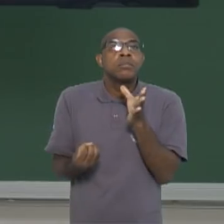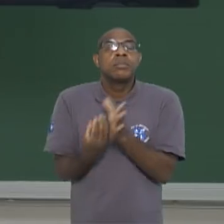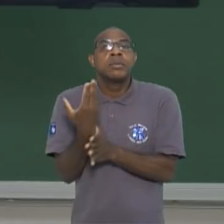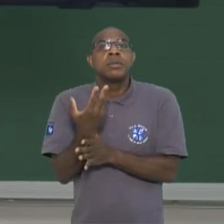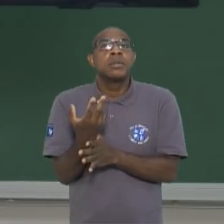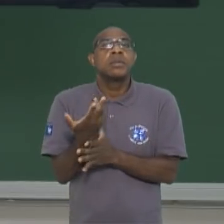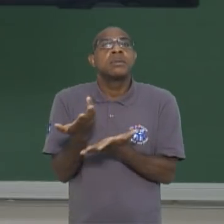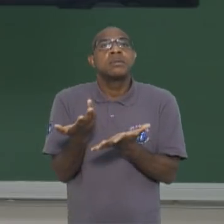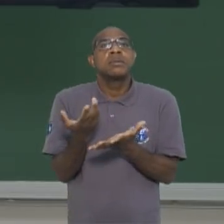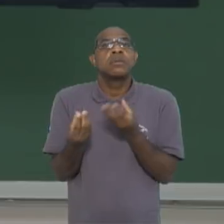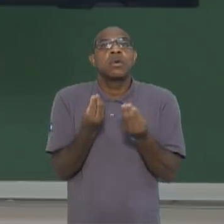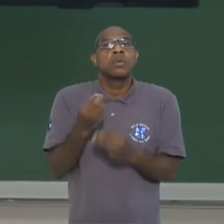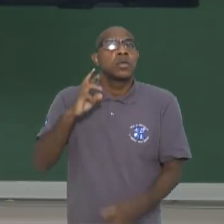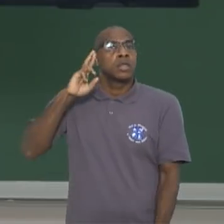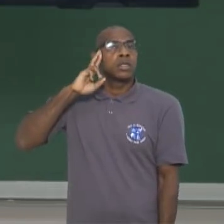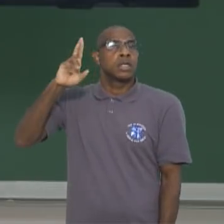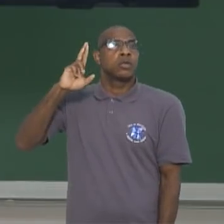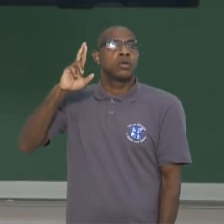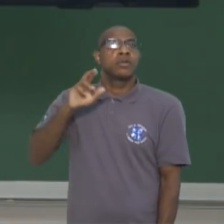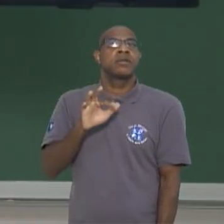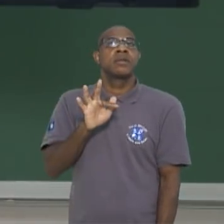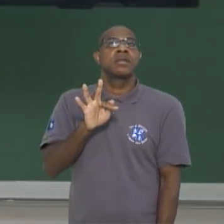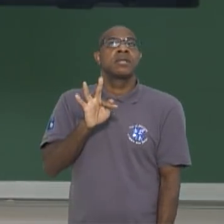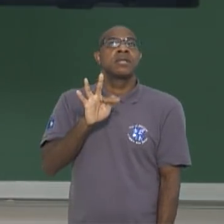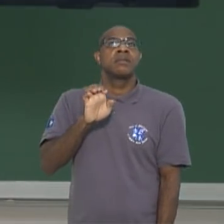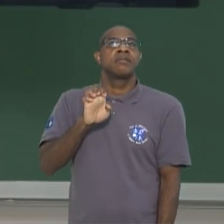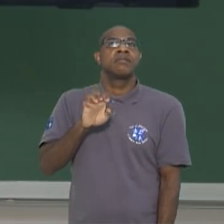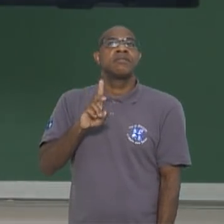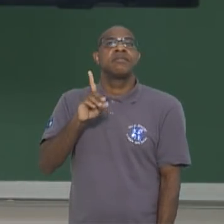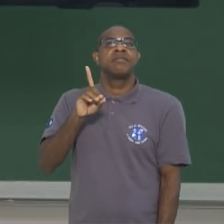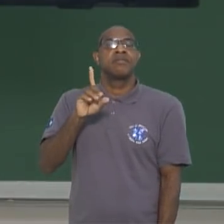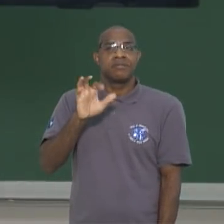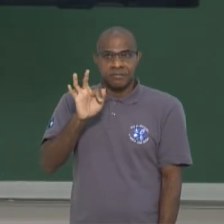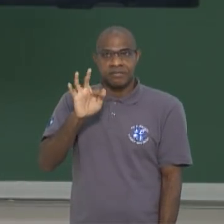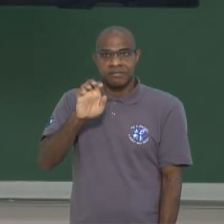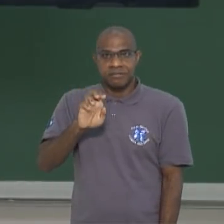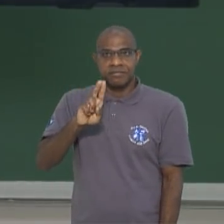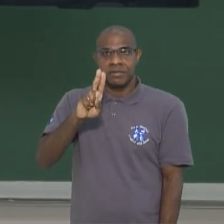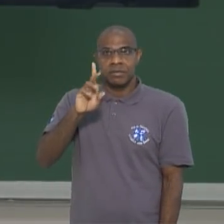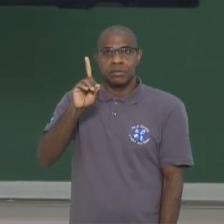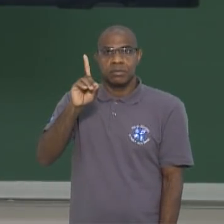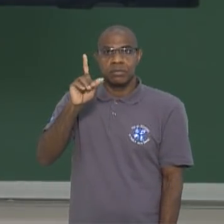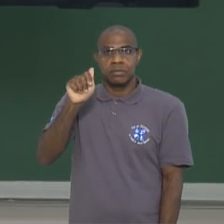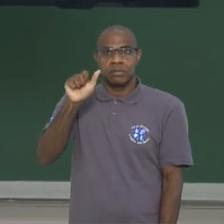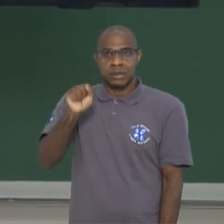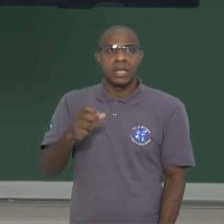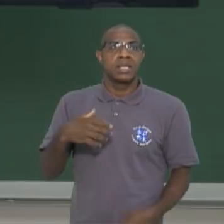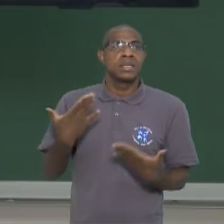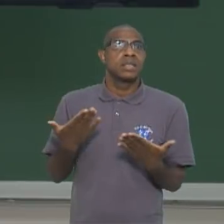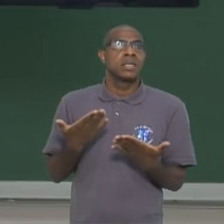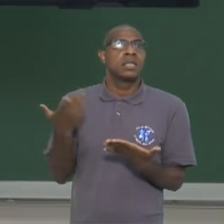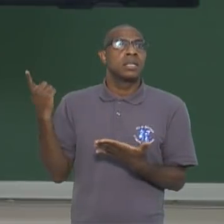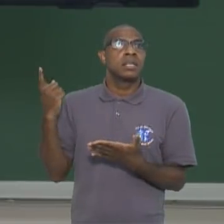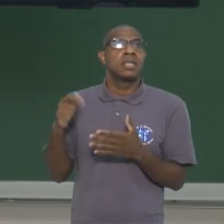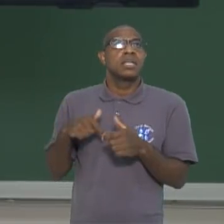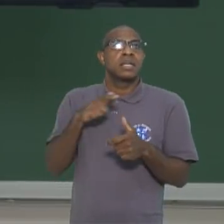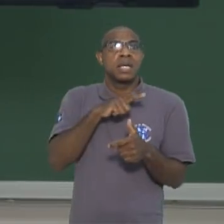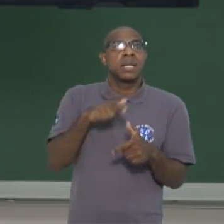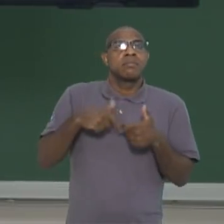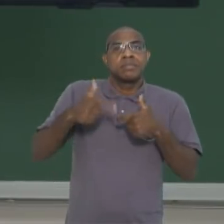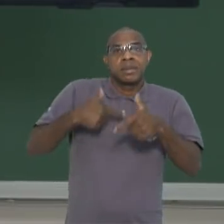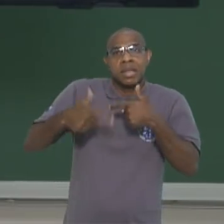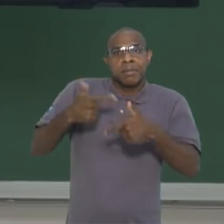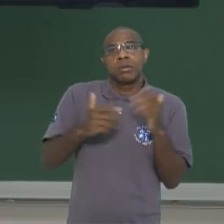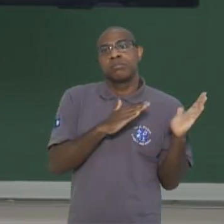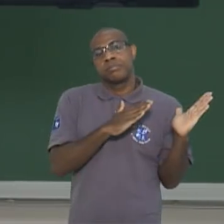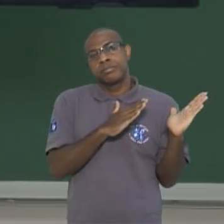chamados senhores feudais. Aqui tem algumas indicações de leitura para vocês, que são as obras que eu trabalhei ao longo da aula de